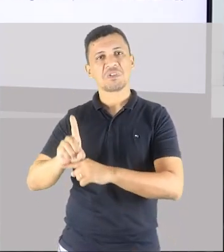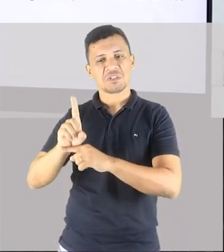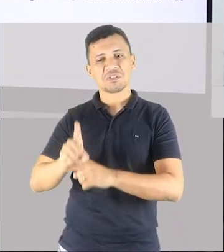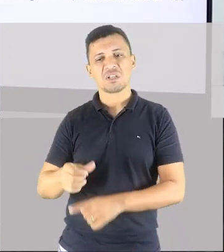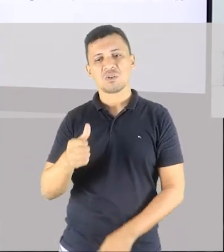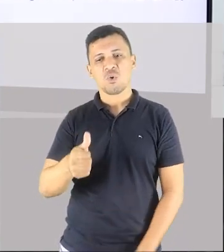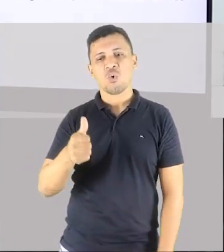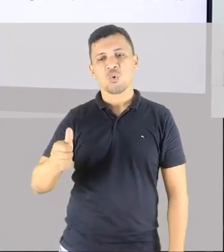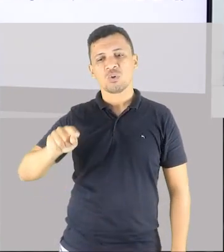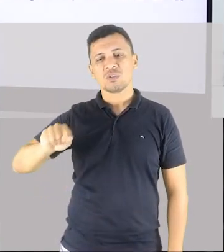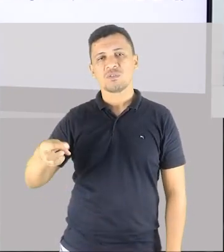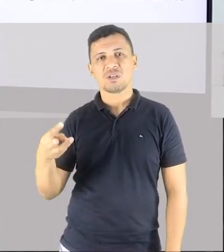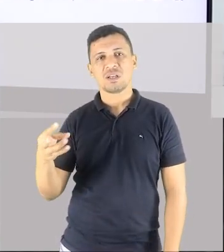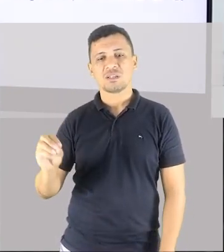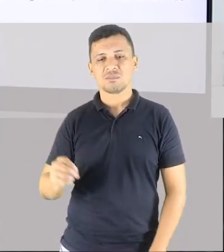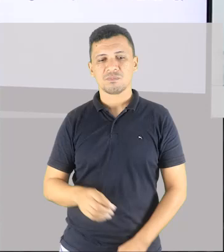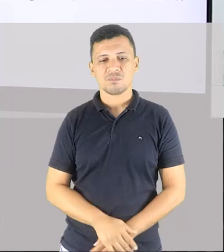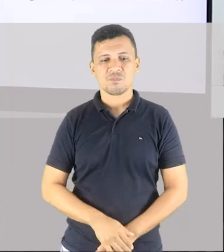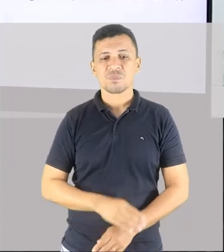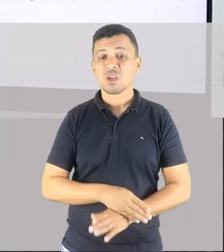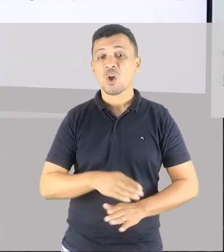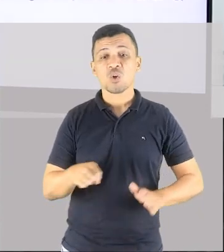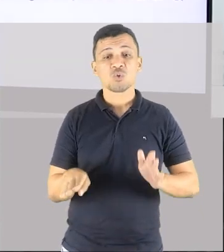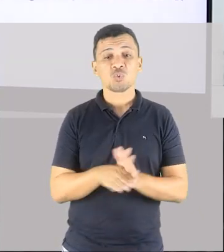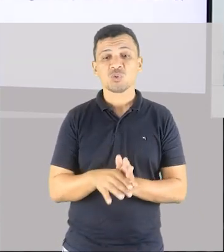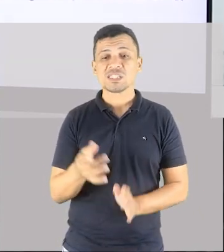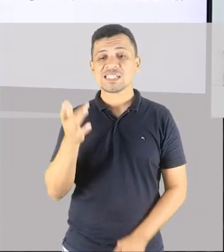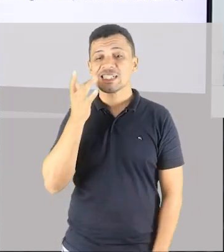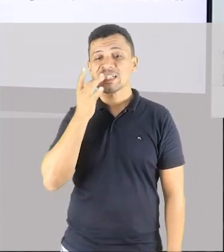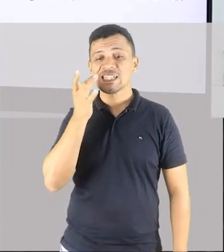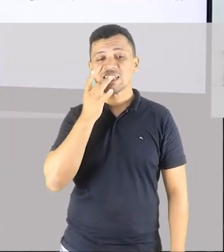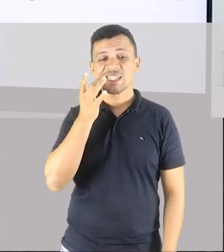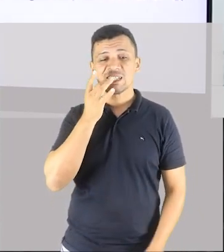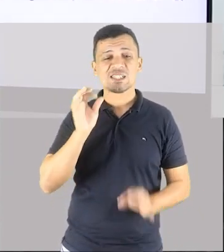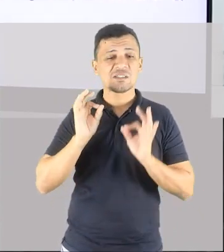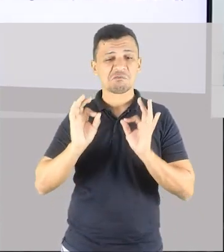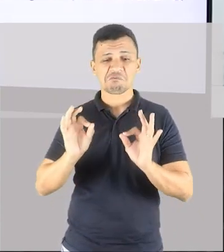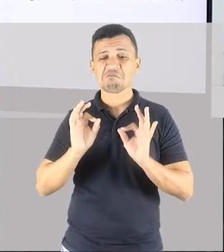Mas quem ganha, todo mundo aqui é o ouro, né? Densidade aí super,